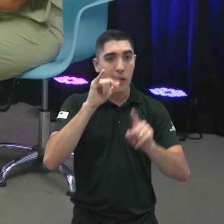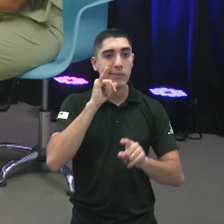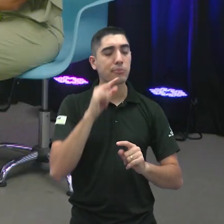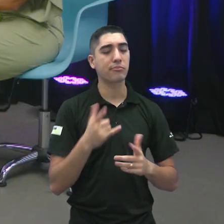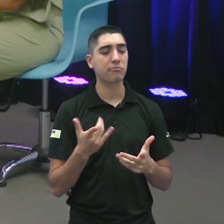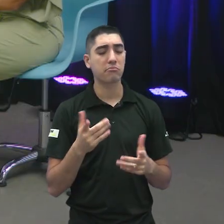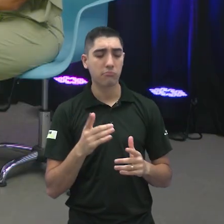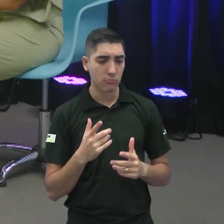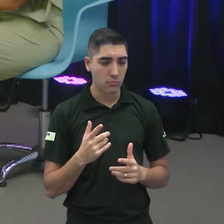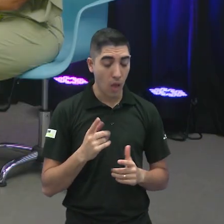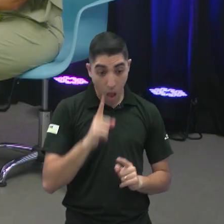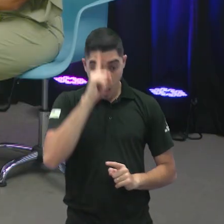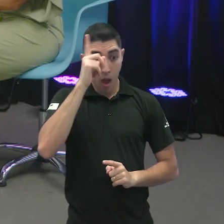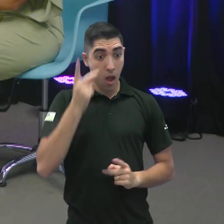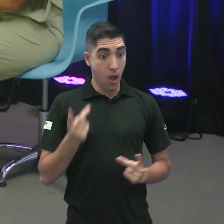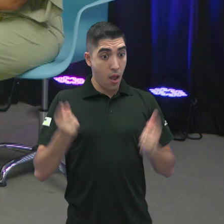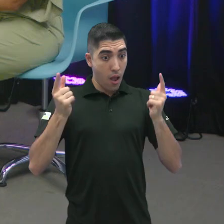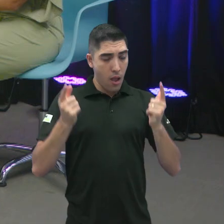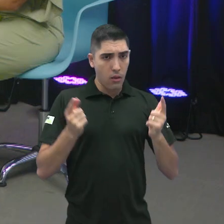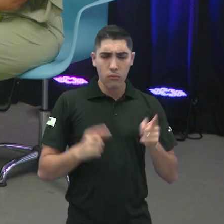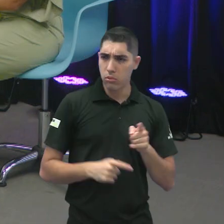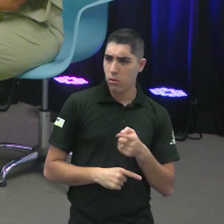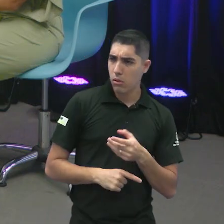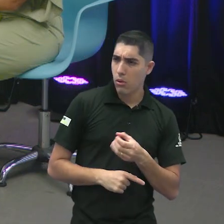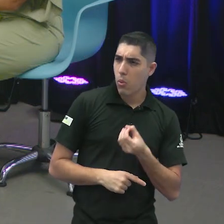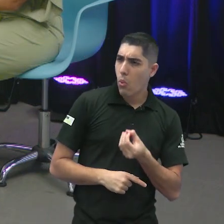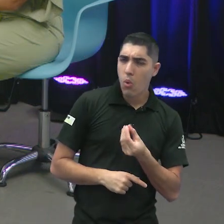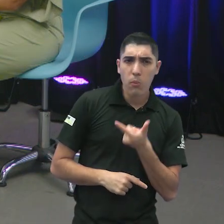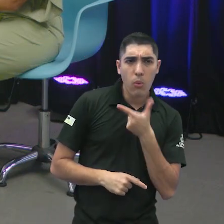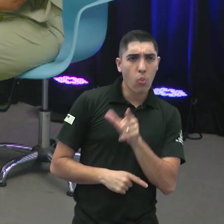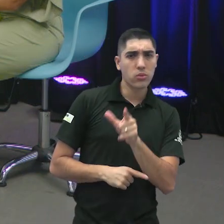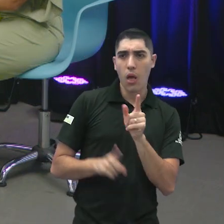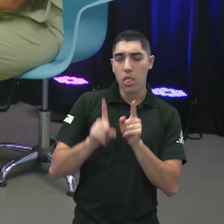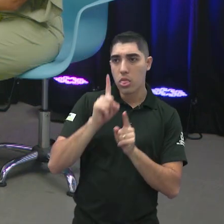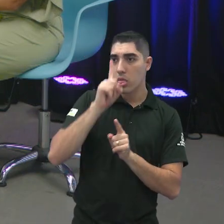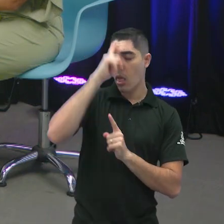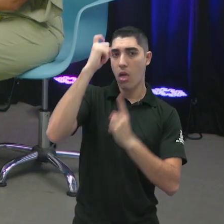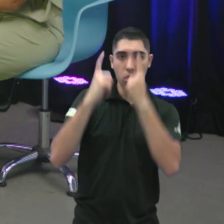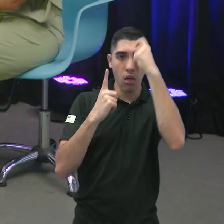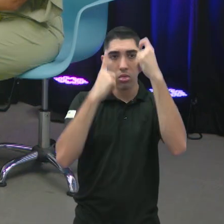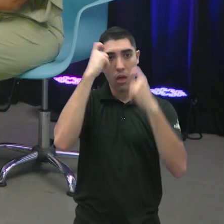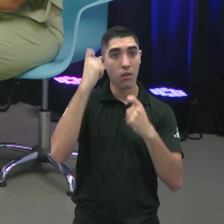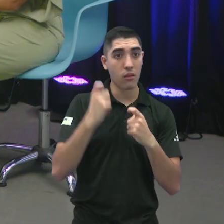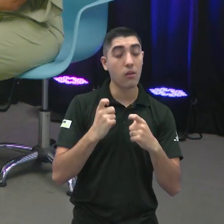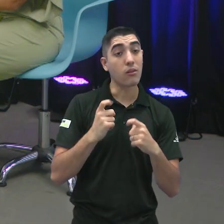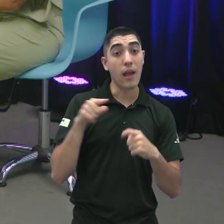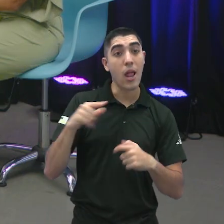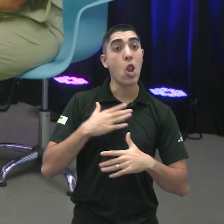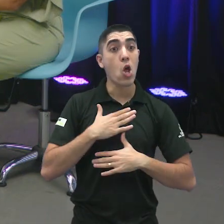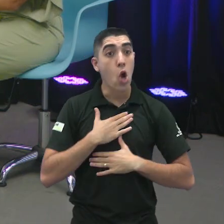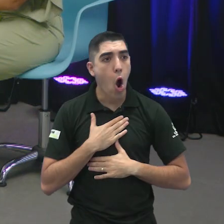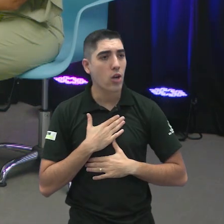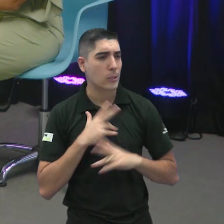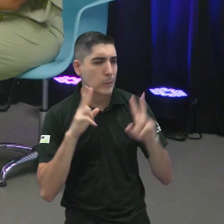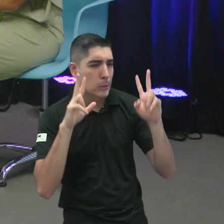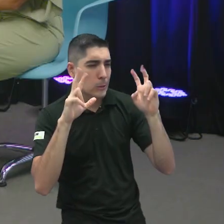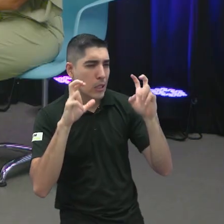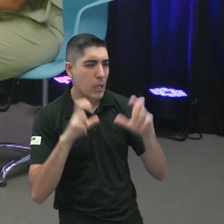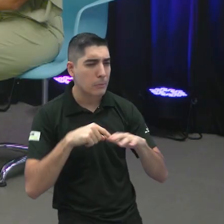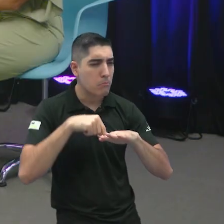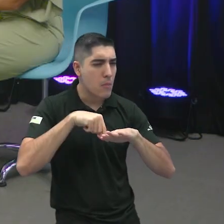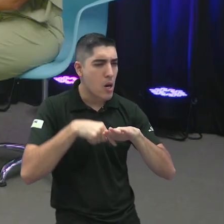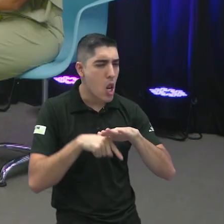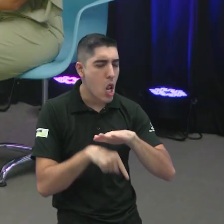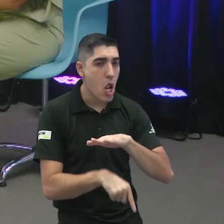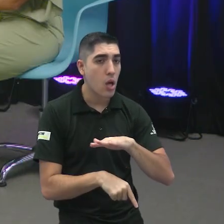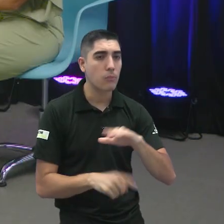do nada, ela tem uma ideia que você fala, como é que ela não sabe como vai colocar em prática, mas ela cria, ela tem várias ideias, gosta muito daquele papo mais profundo, papo